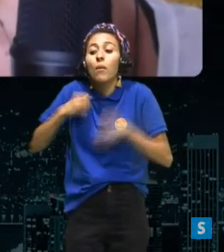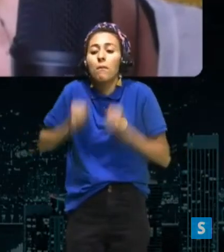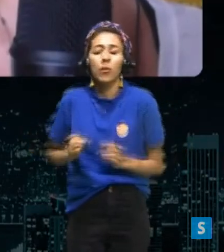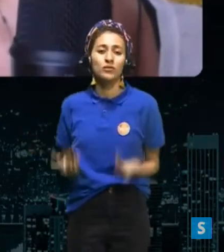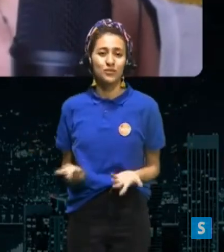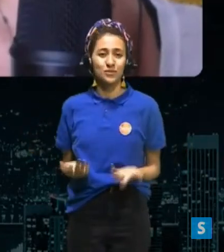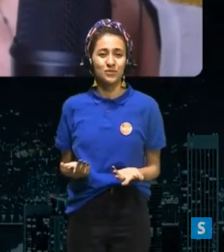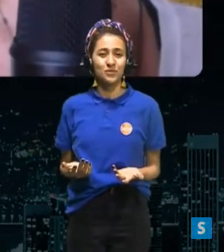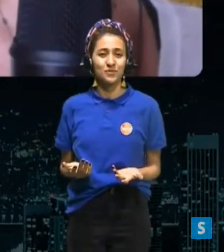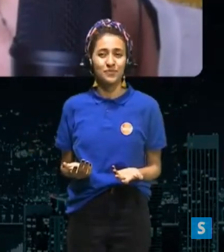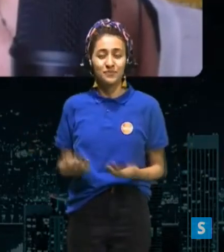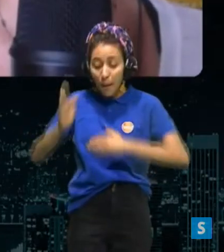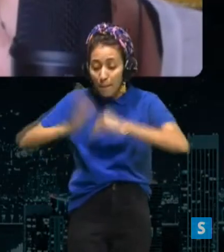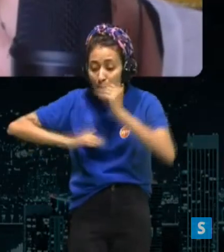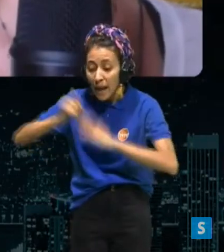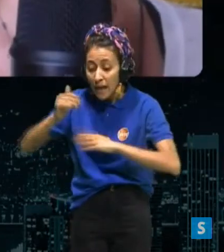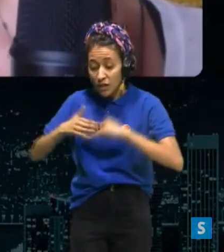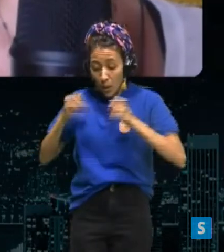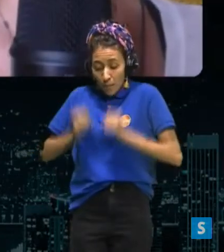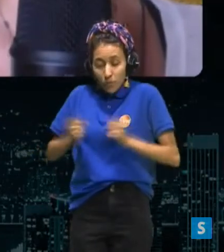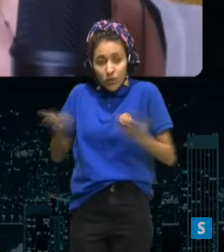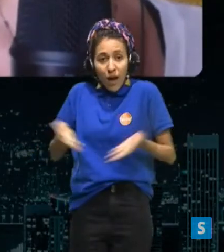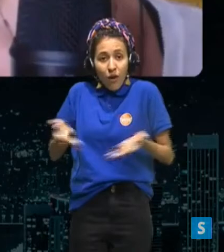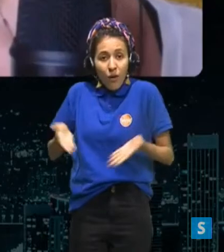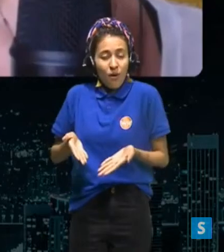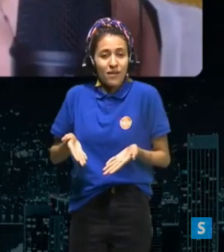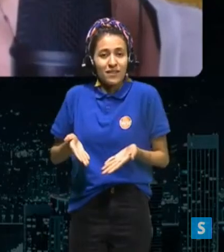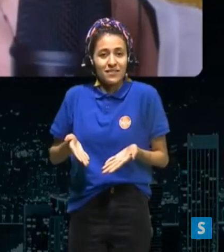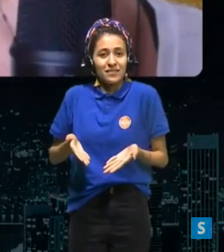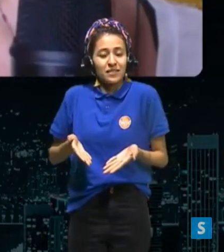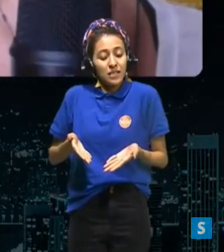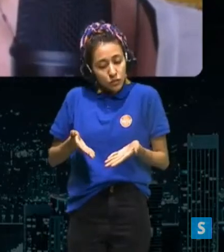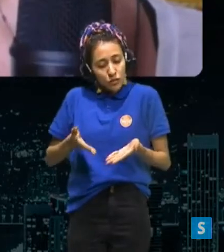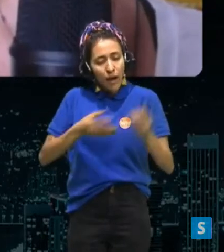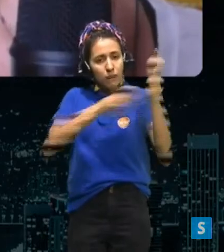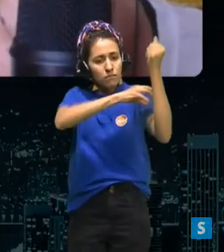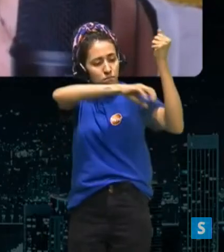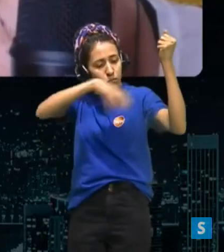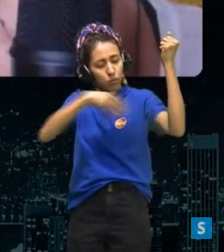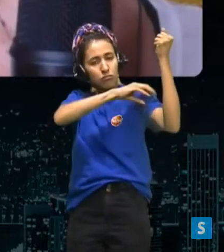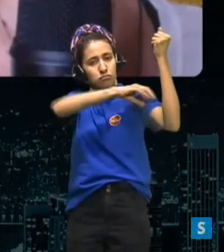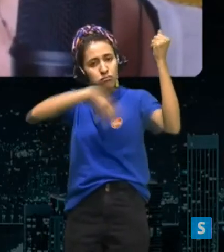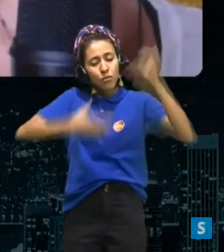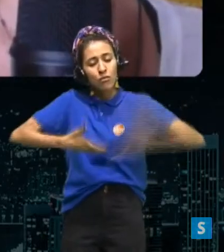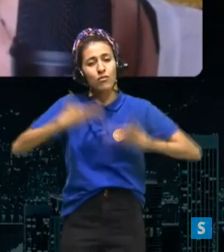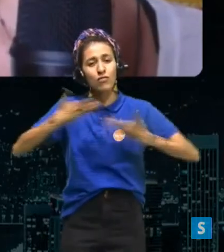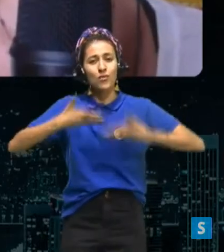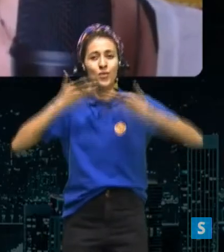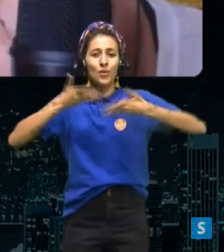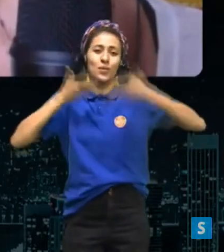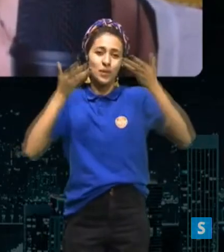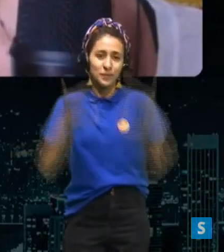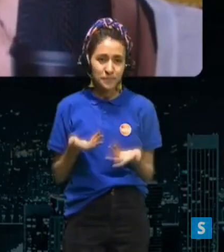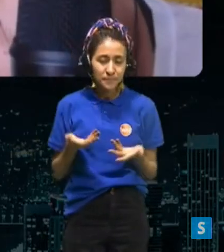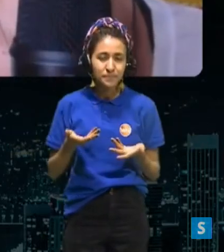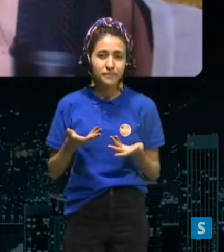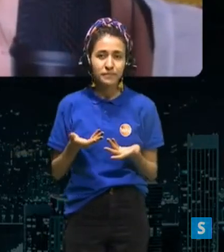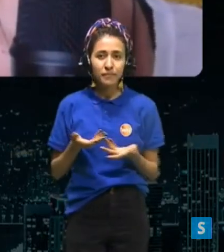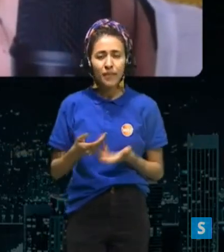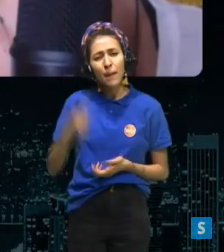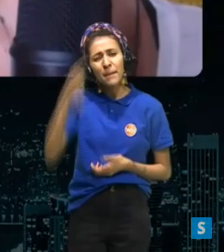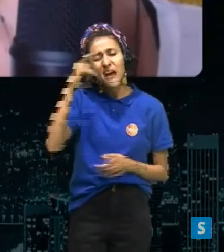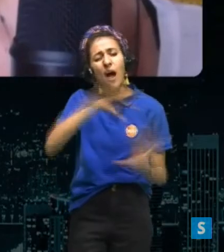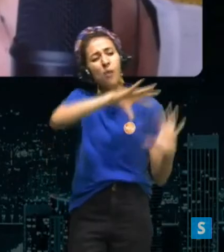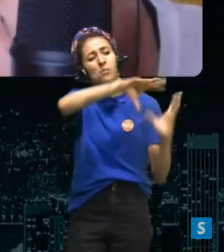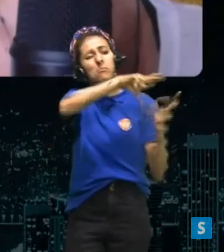nas ações que você pode tomar porque estou empoderador então você não pode esquecer que aquilo lá em cima não